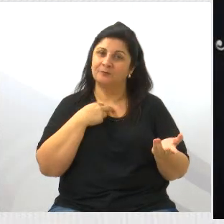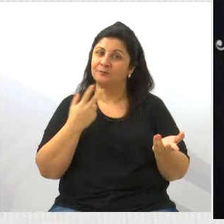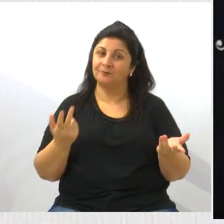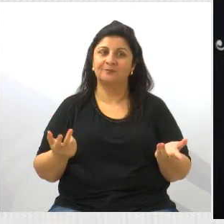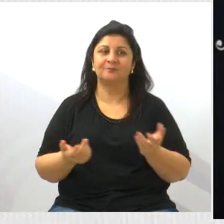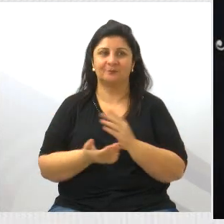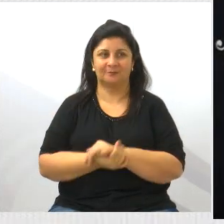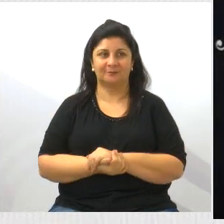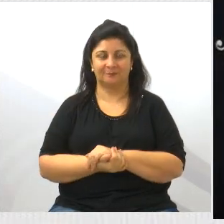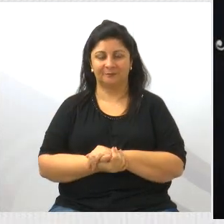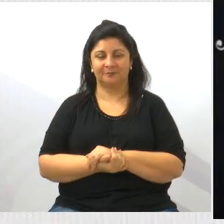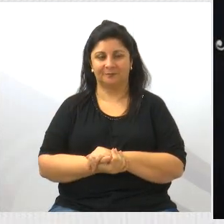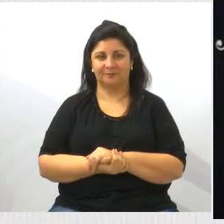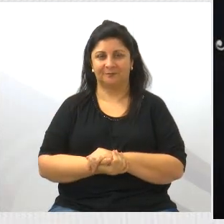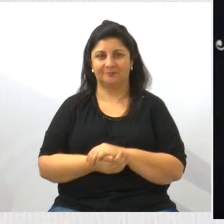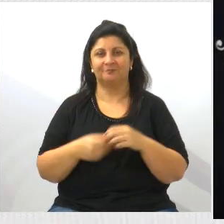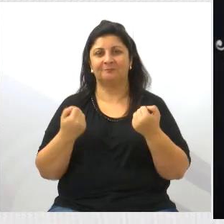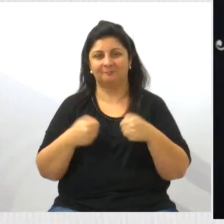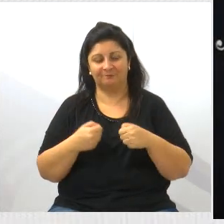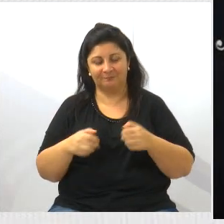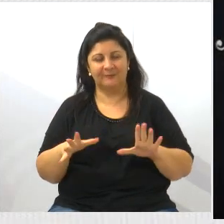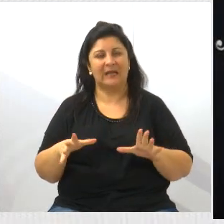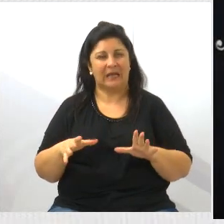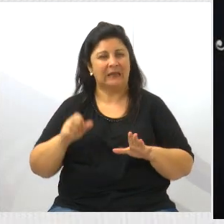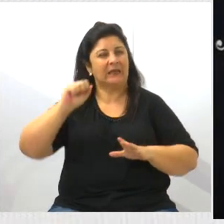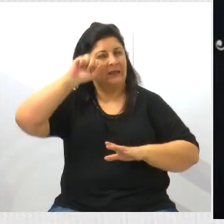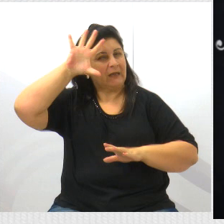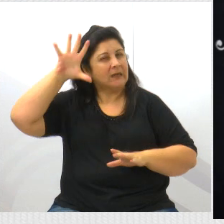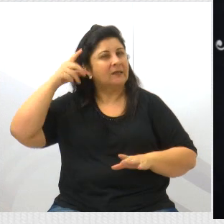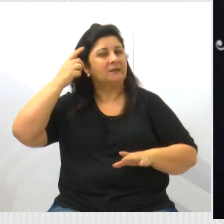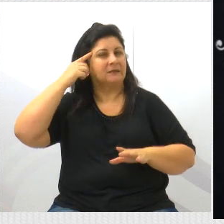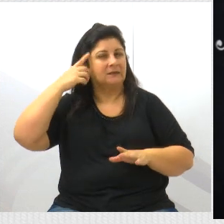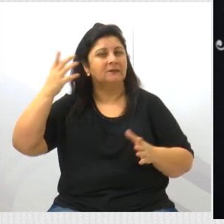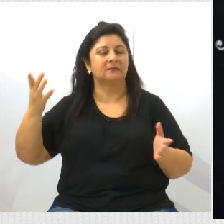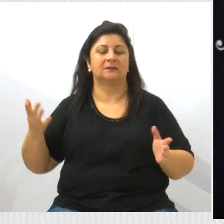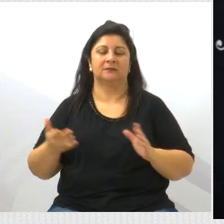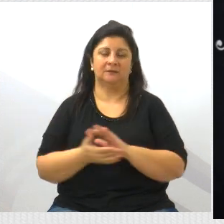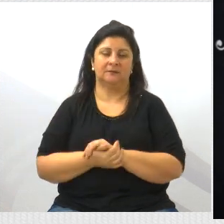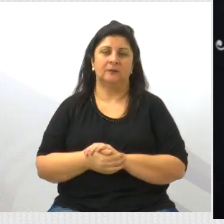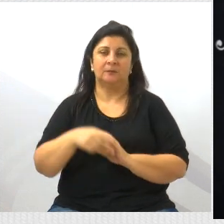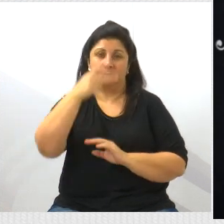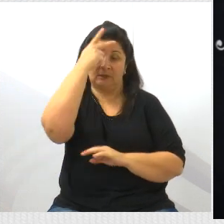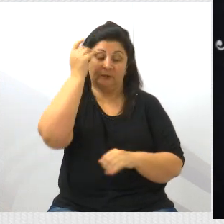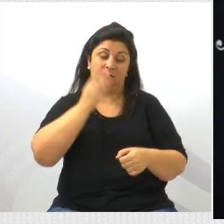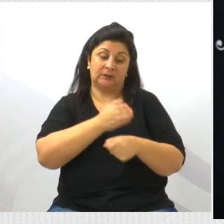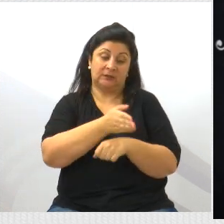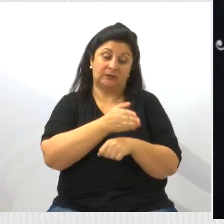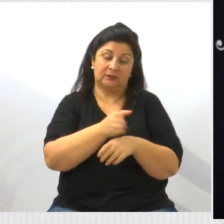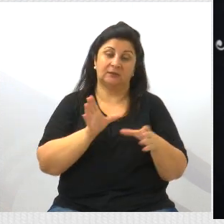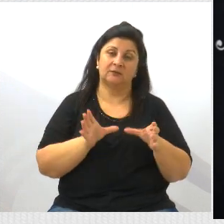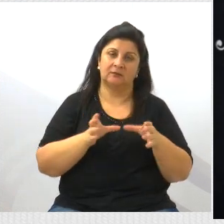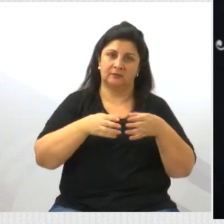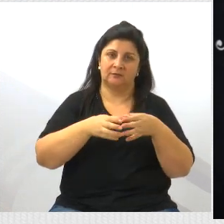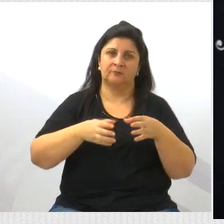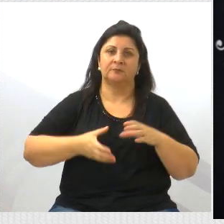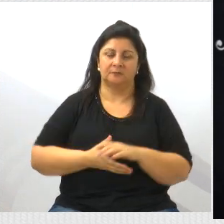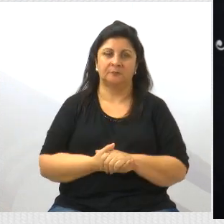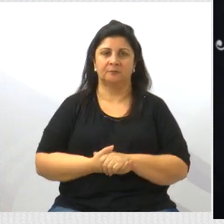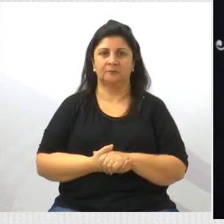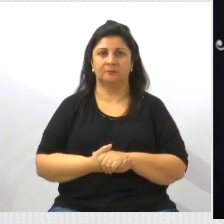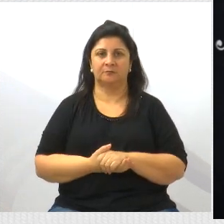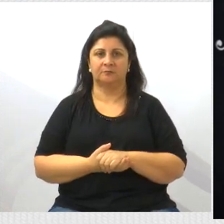uma questão que precisa ficar muito claro para as pessoas que se candidatam para os conselhos,